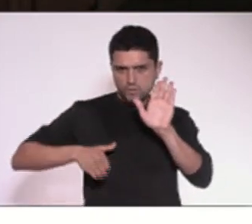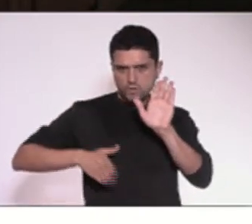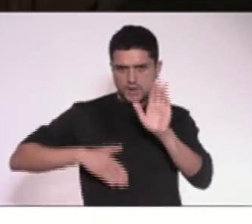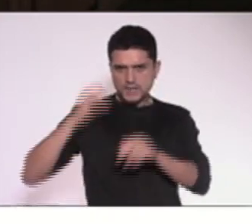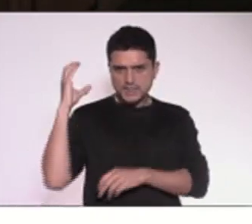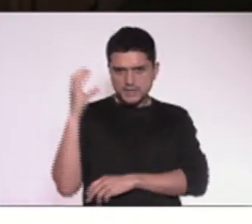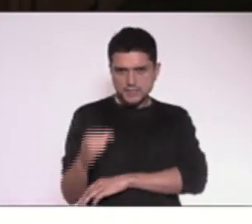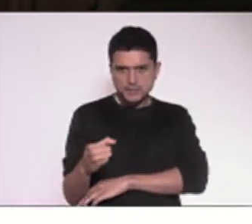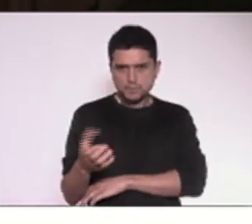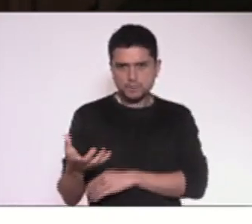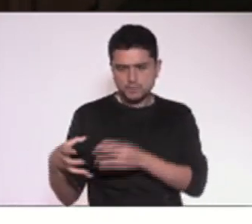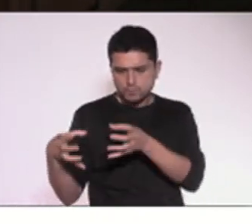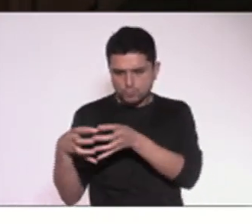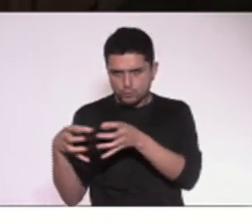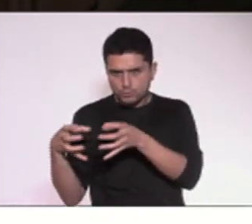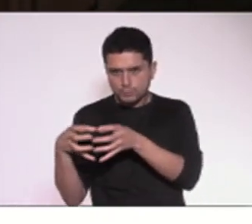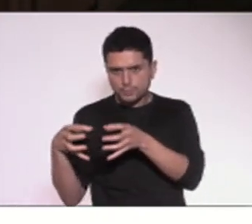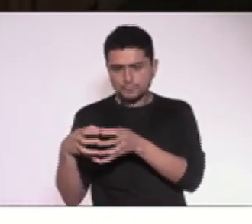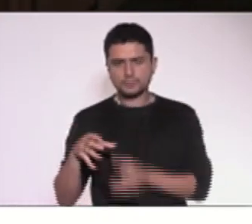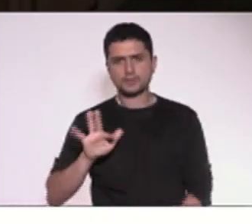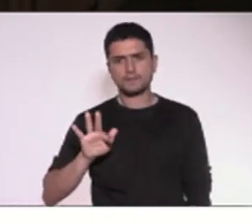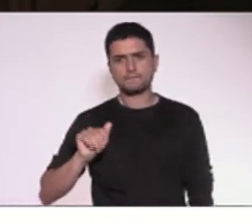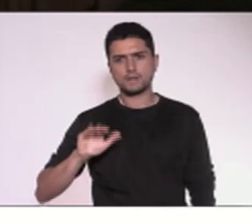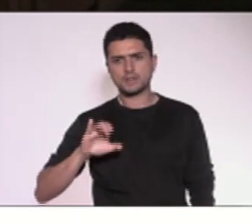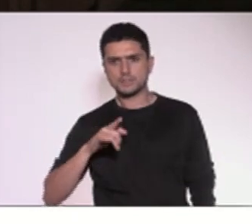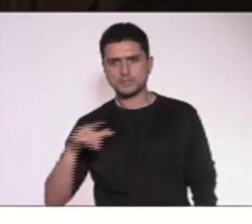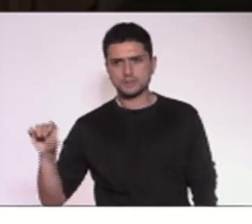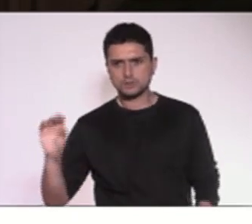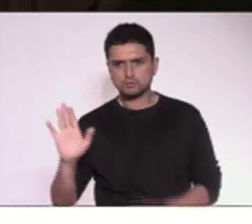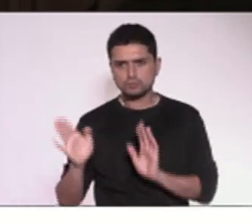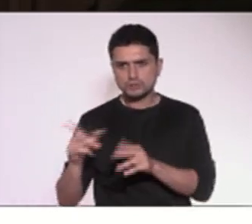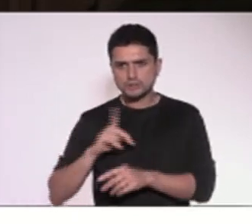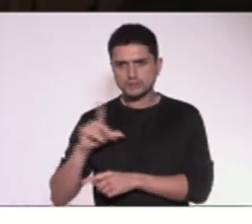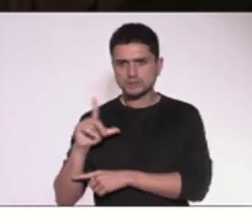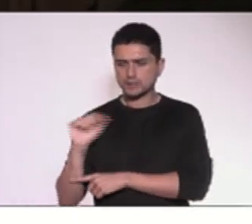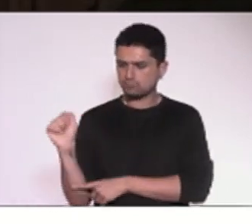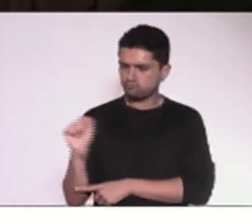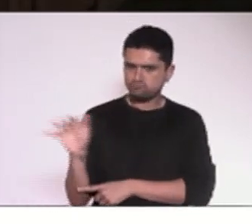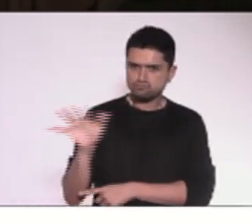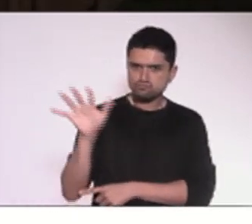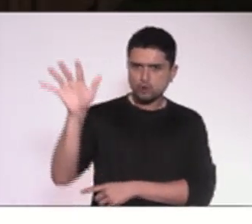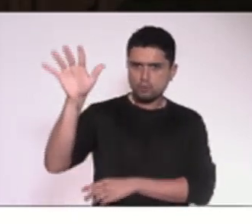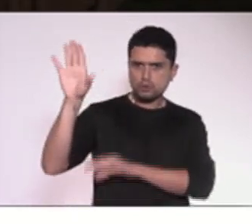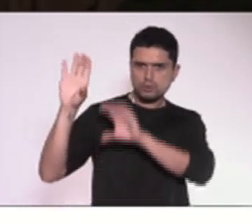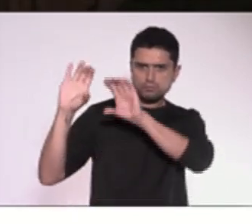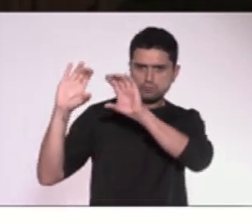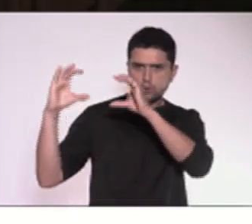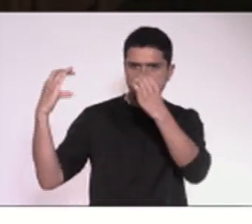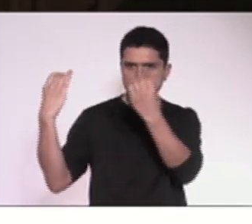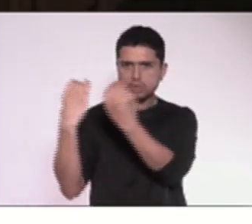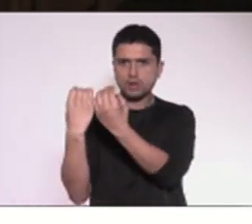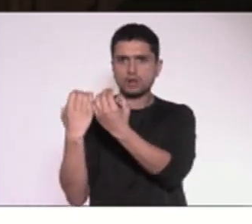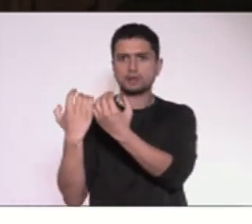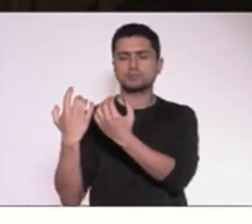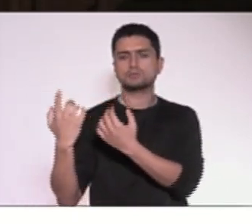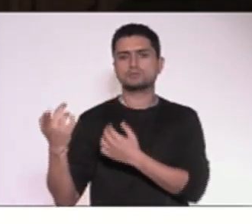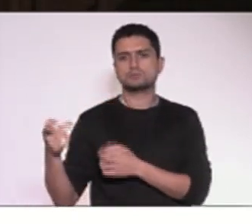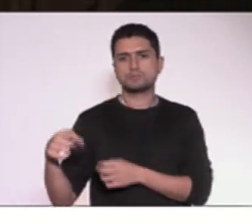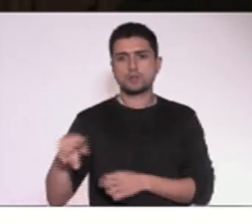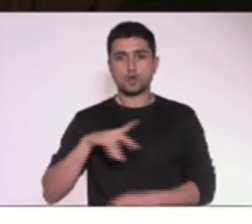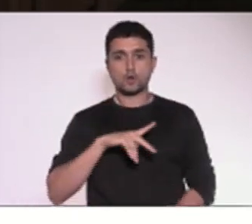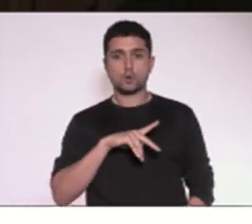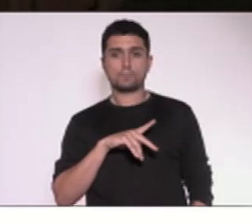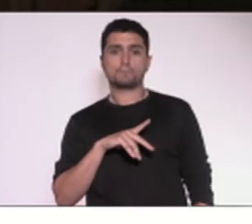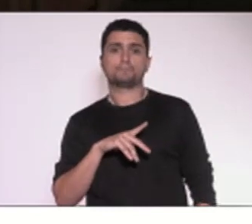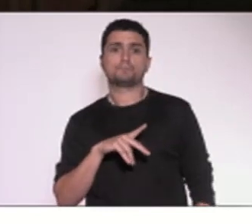que hoje estão no seio das comunidades. A Polícia Militar já